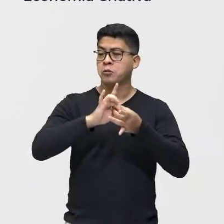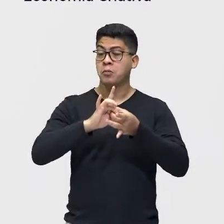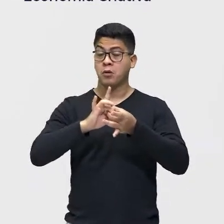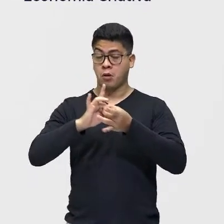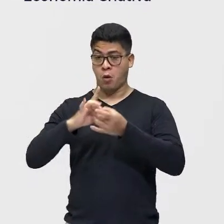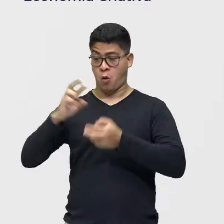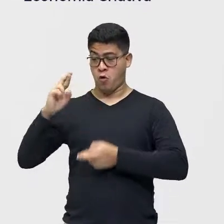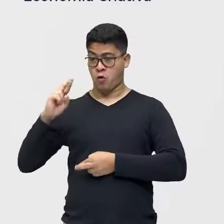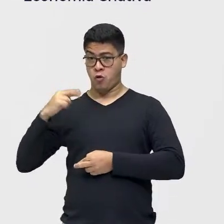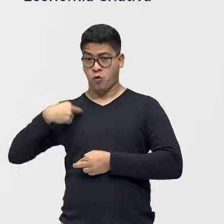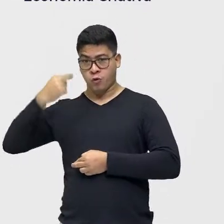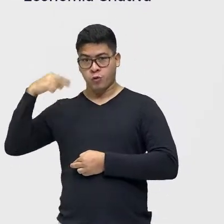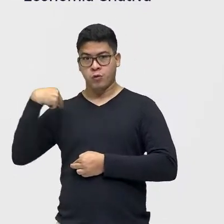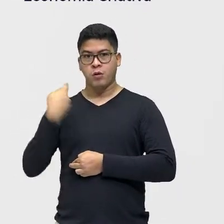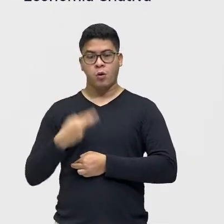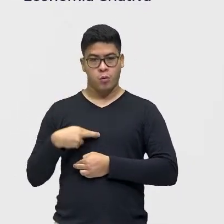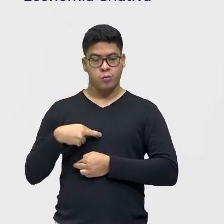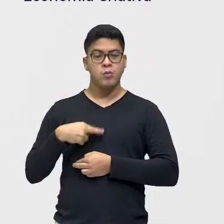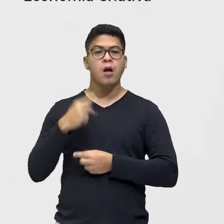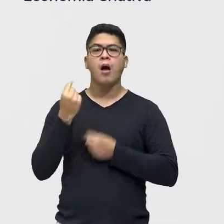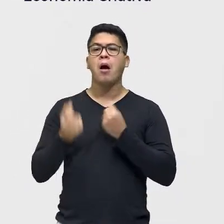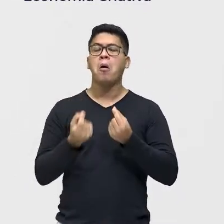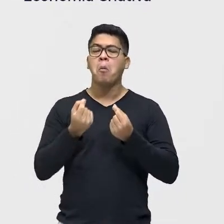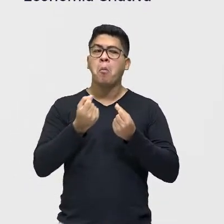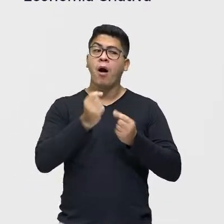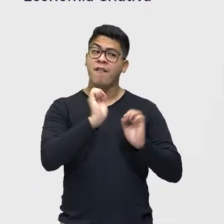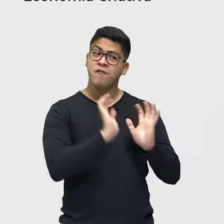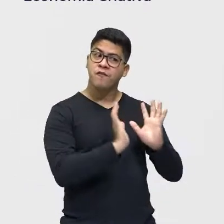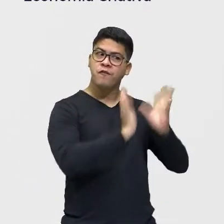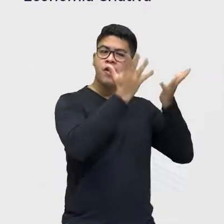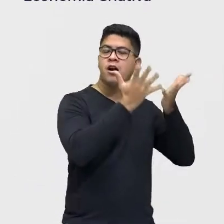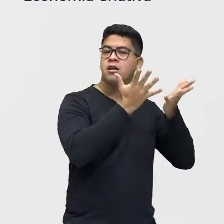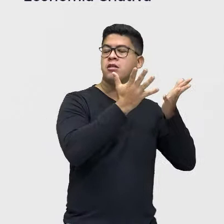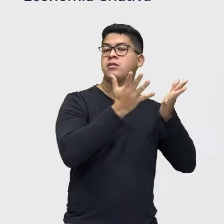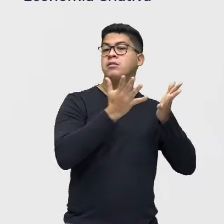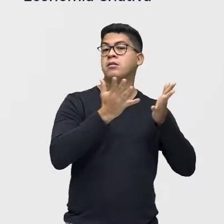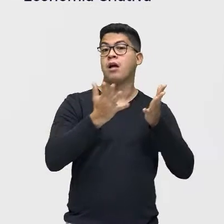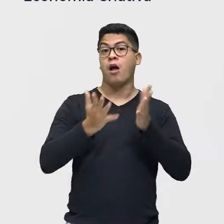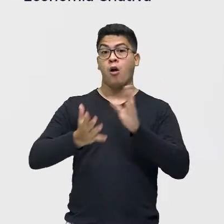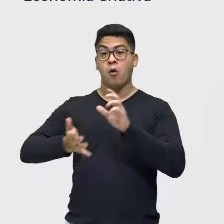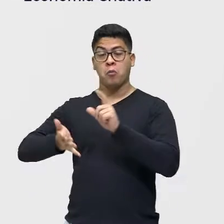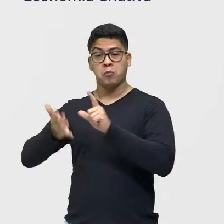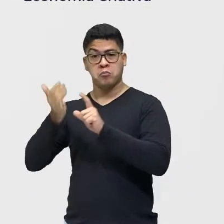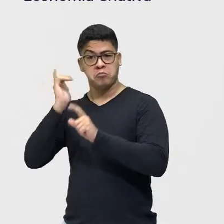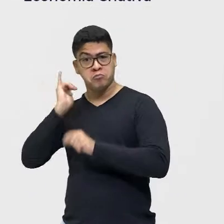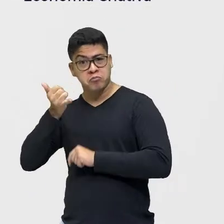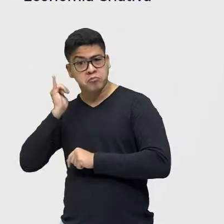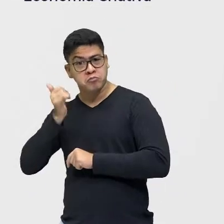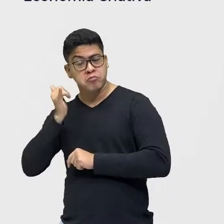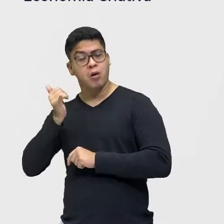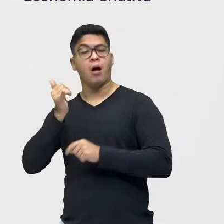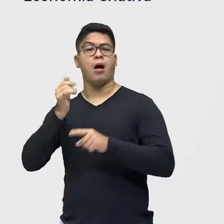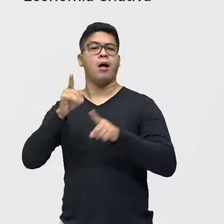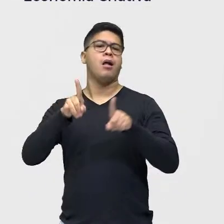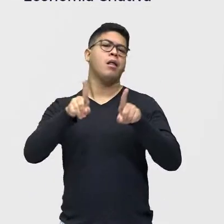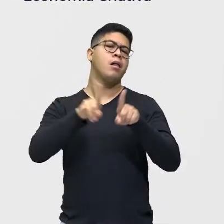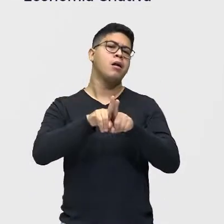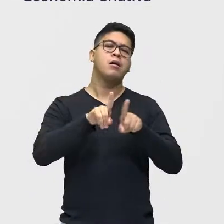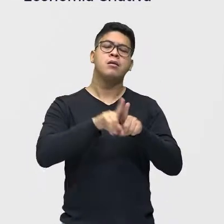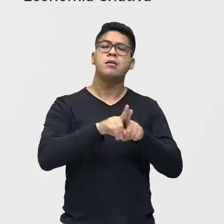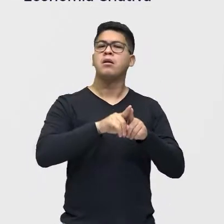uma festa daquele local, pode estar relacionado às lendas, a fatos históricos, a acontecimentos